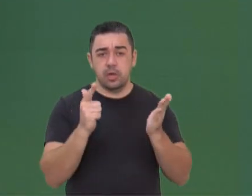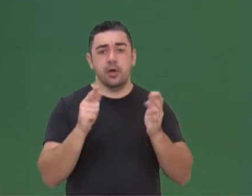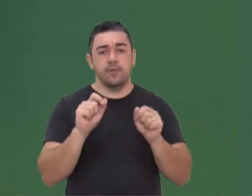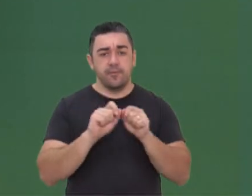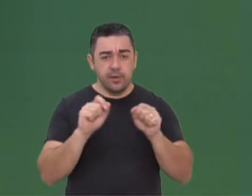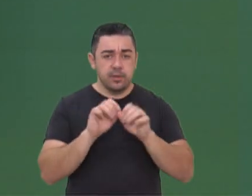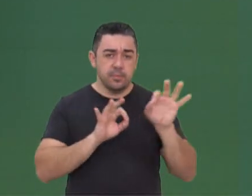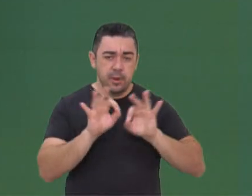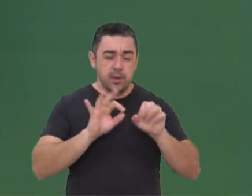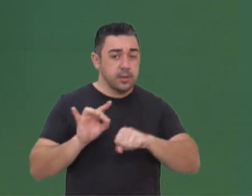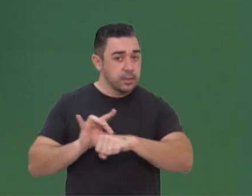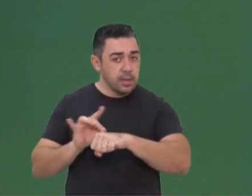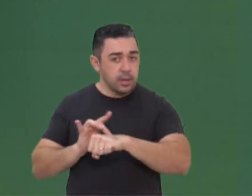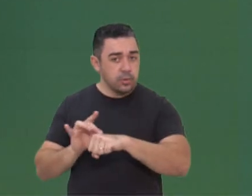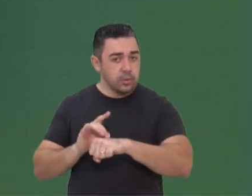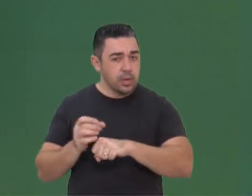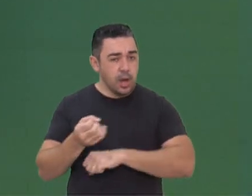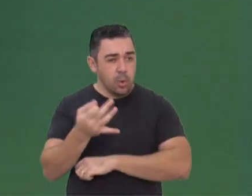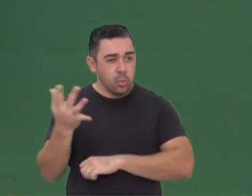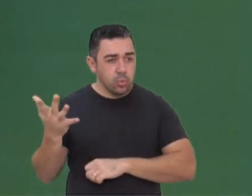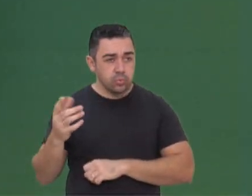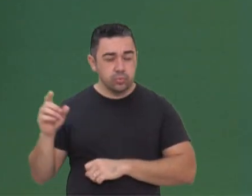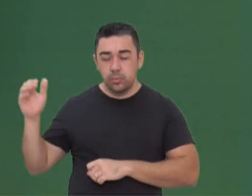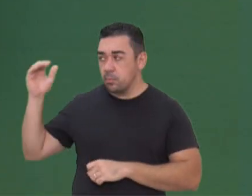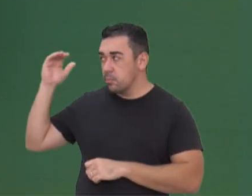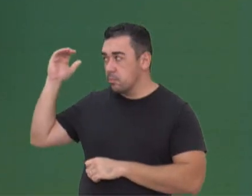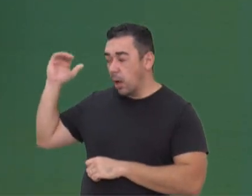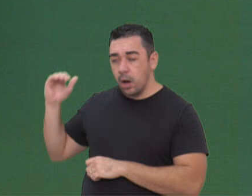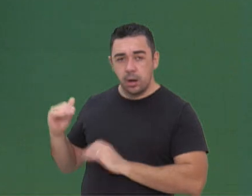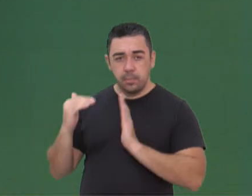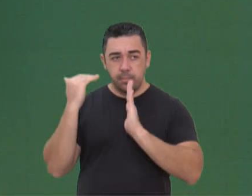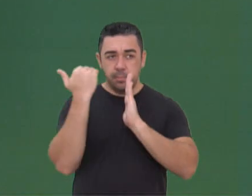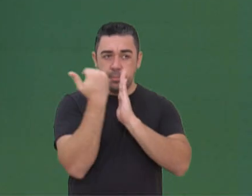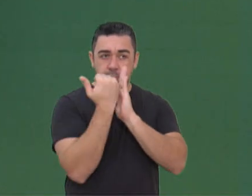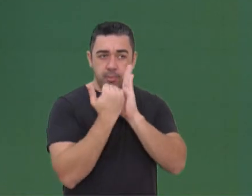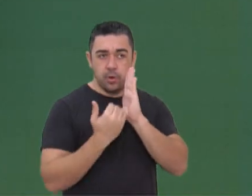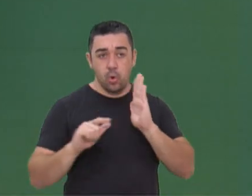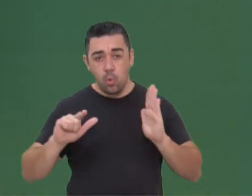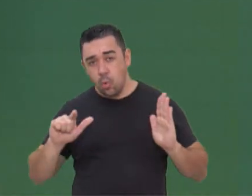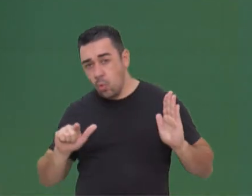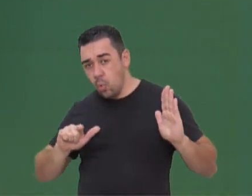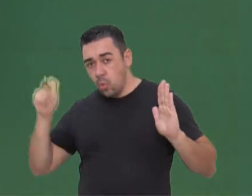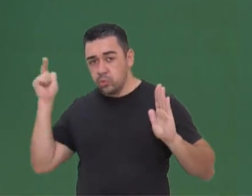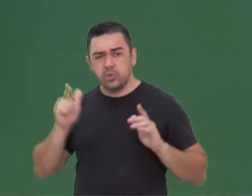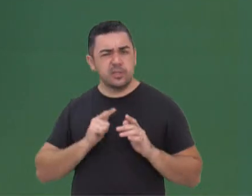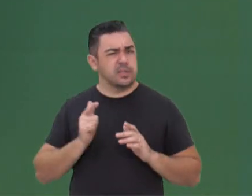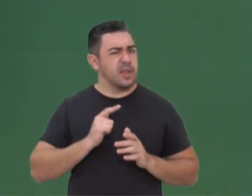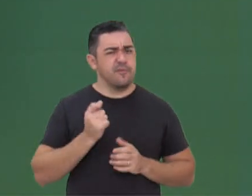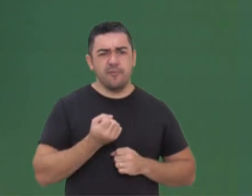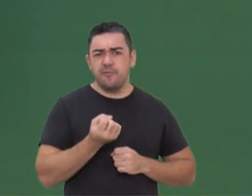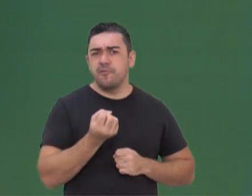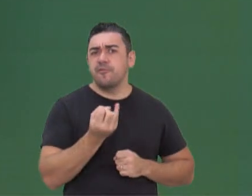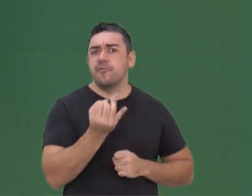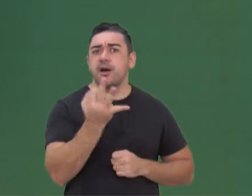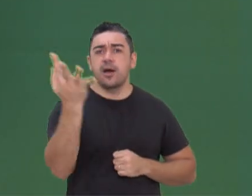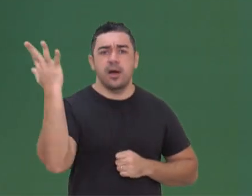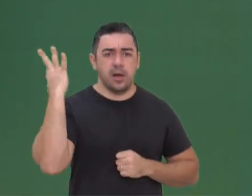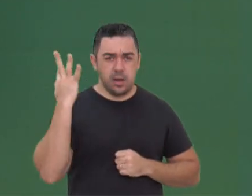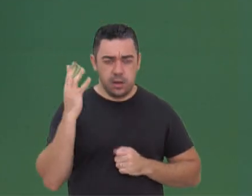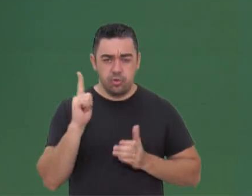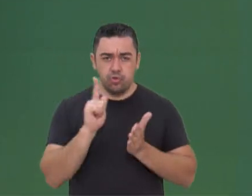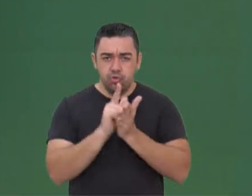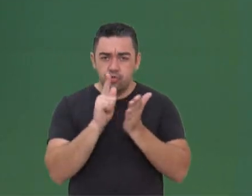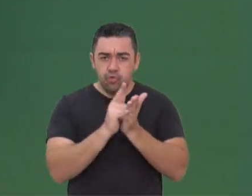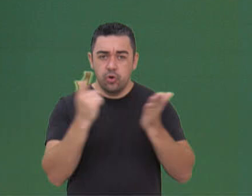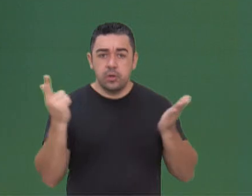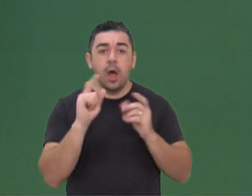citei só alguns. Tanto que eu termino com a expressão entre outros. Houve muitos outros jornais